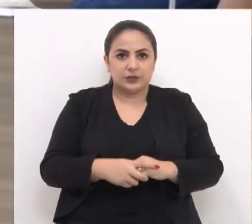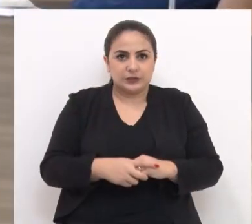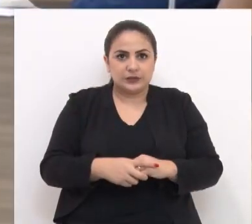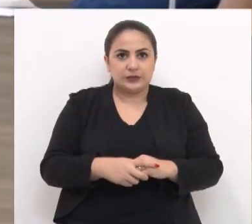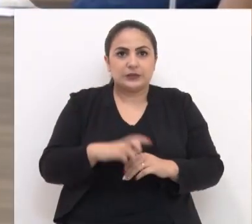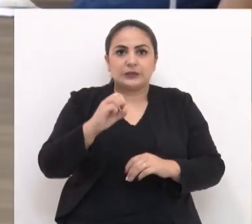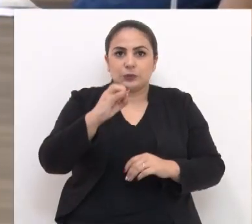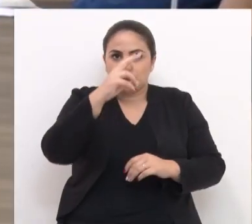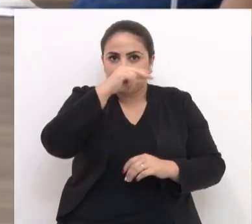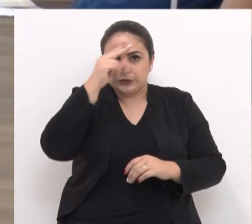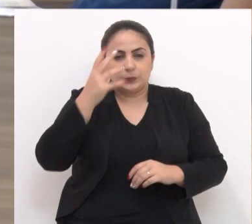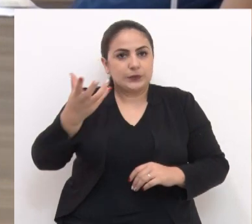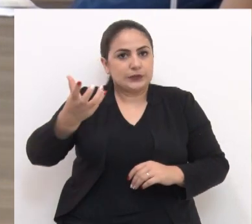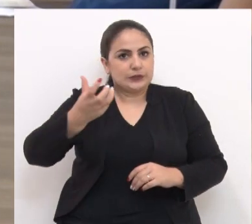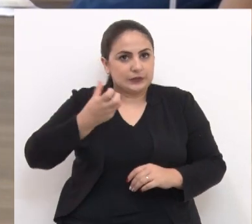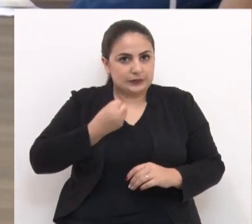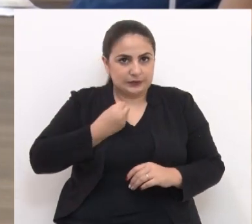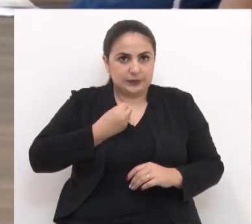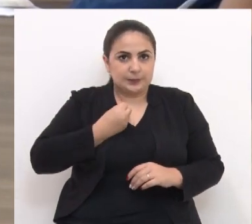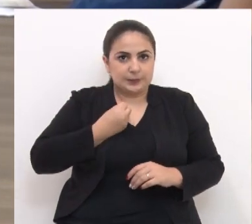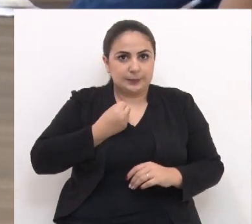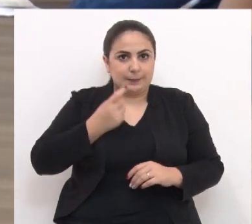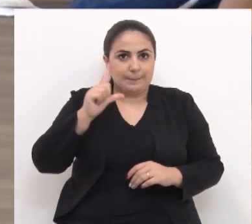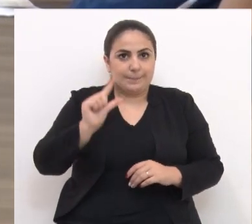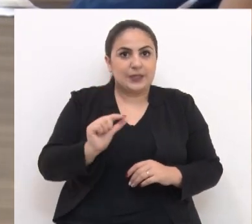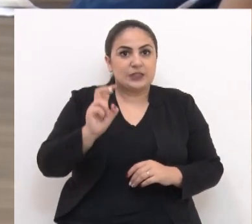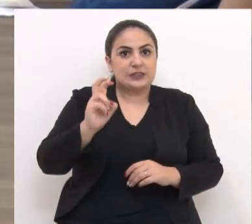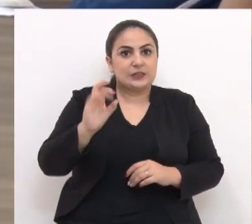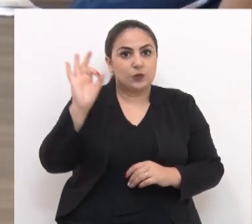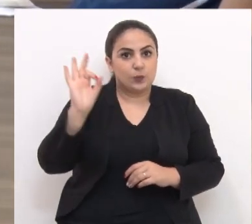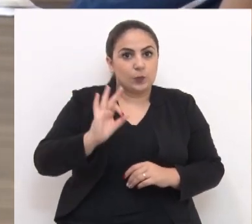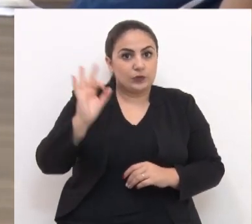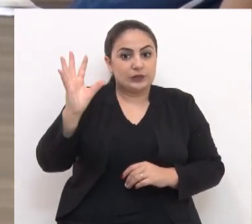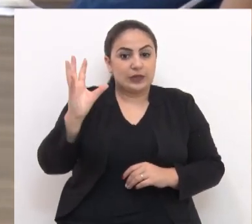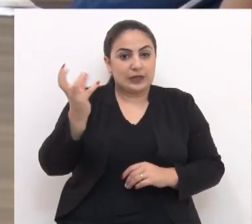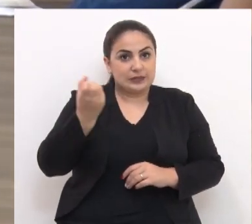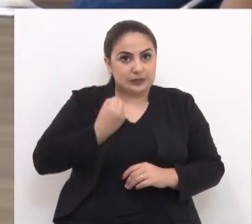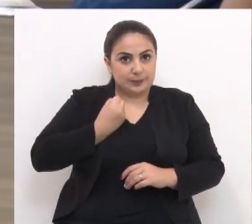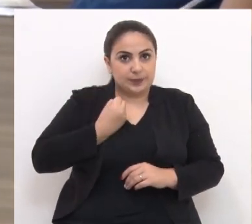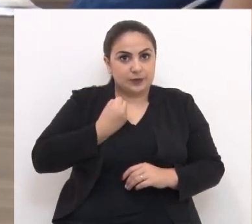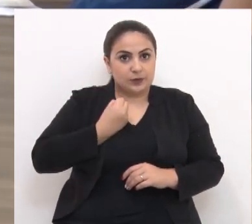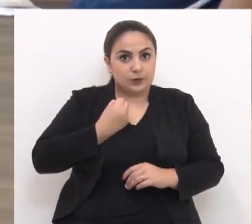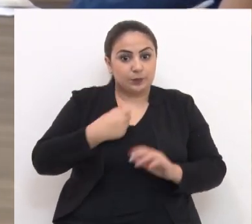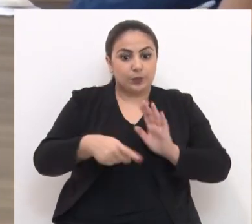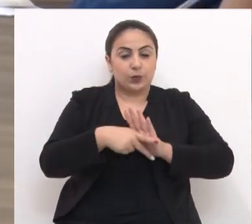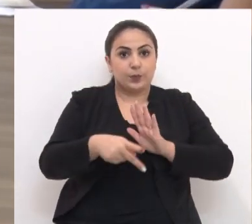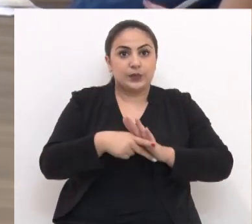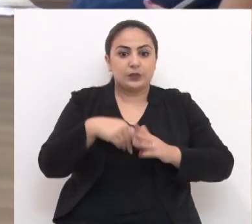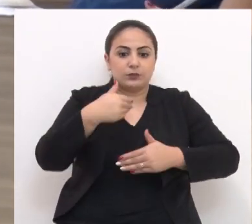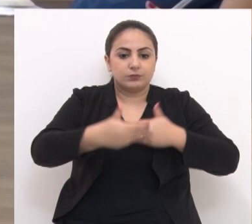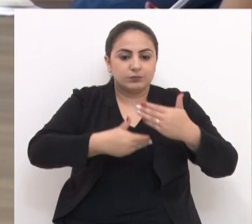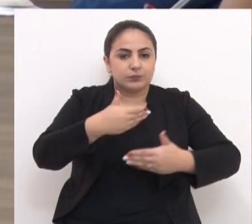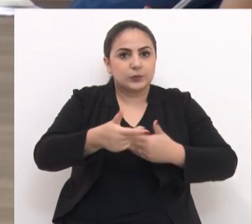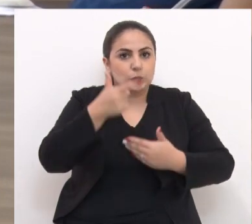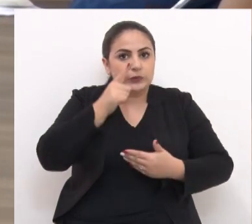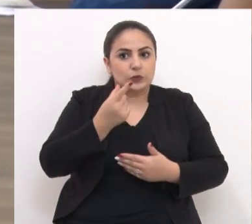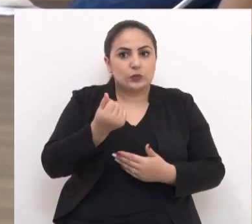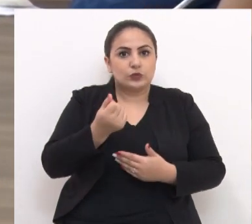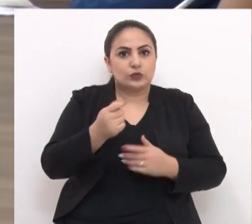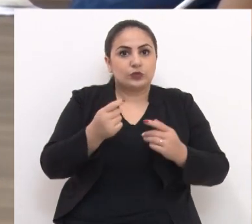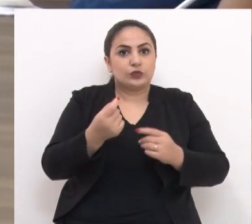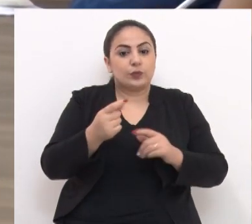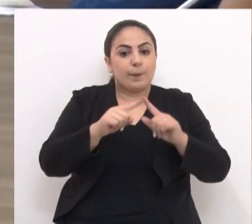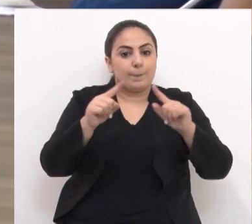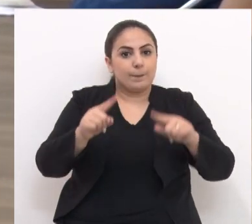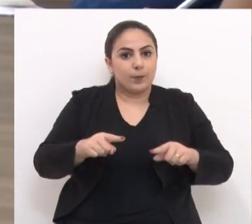município recebe menos de 5% da sua arrecadação própria e tem toda uma engrenagem para custear com dinheiro